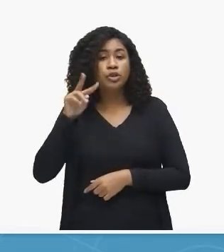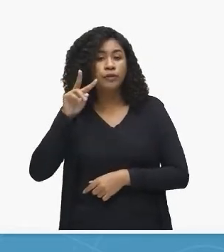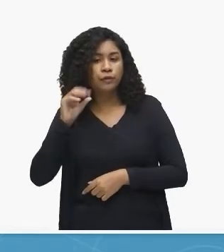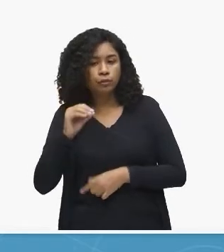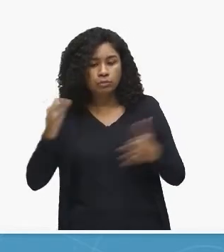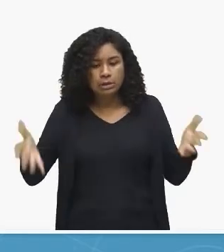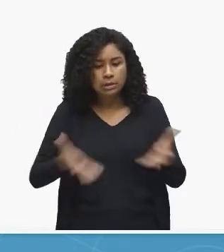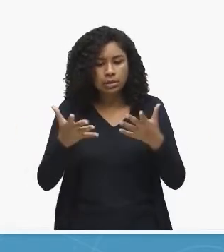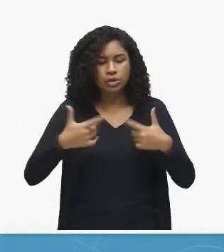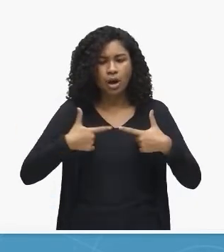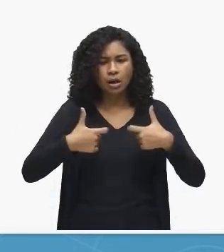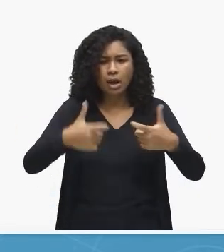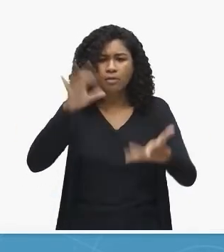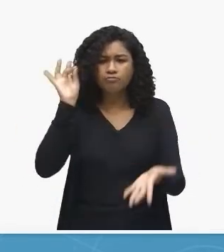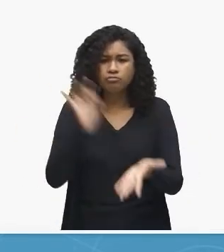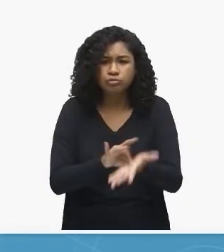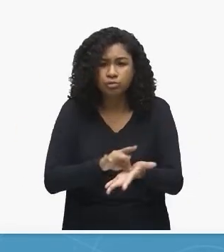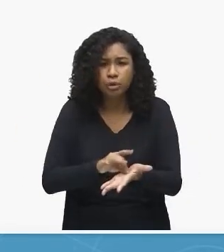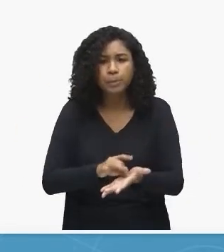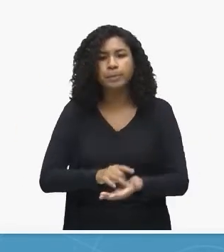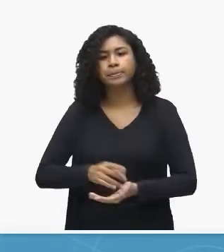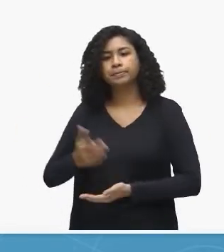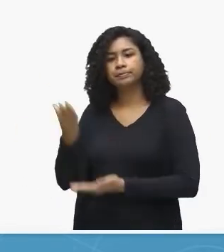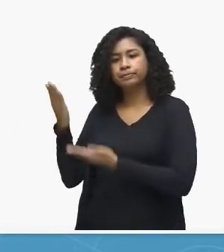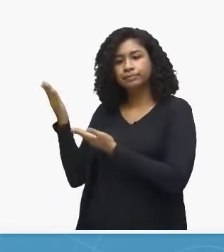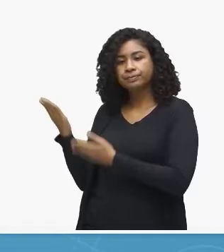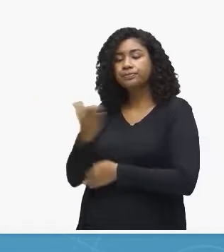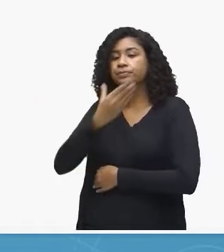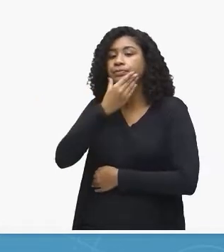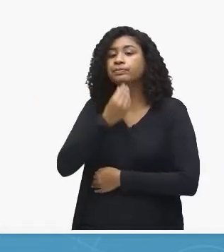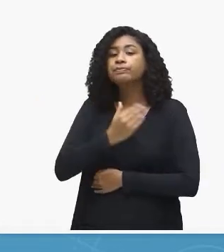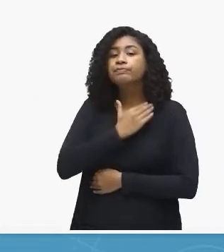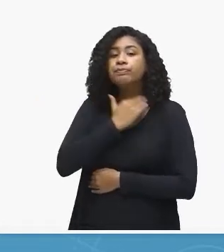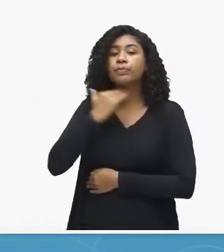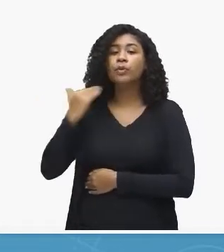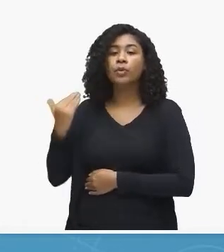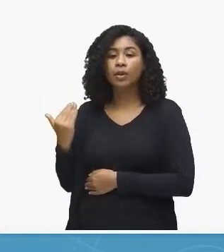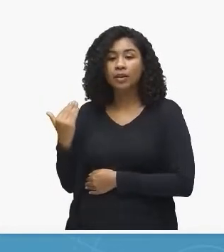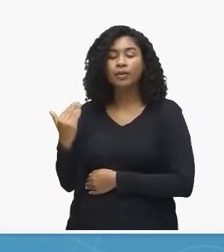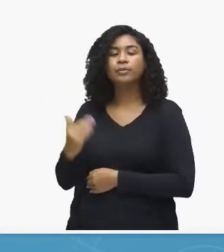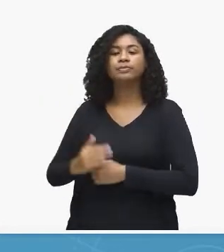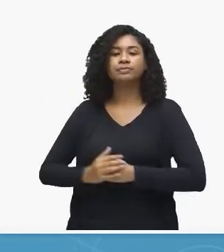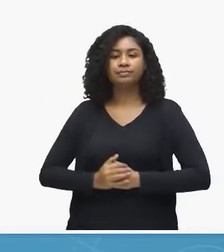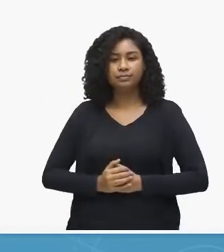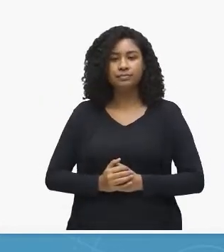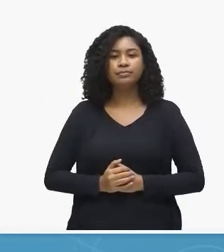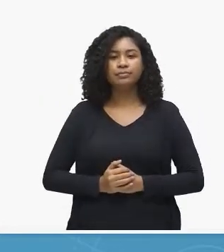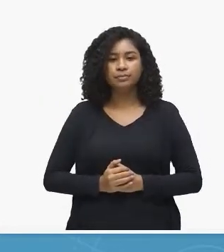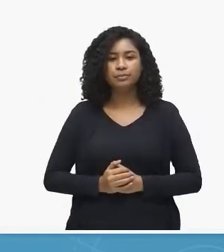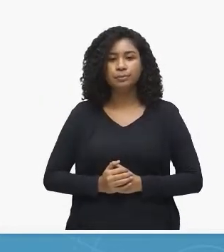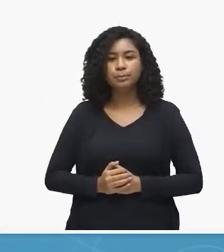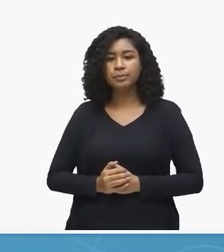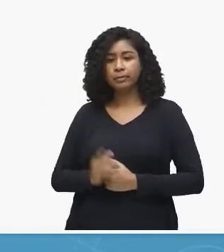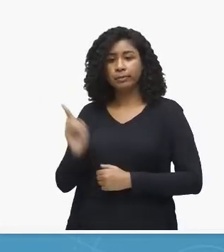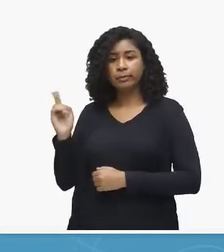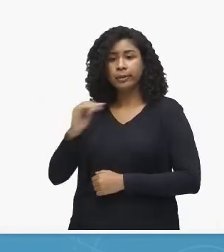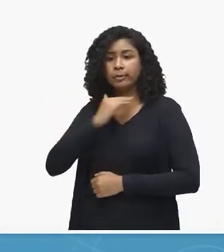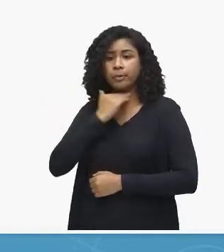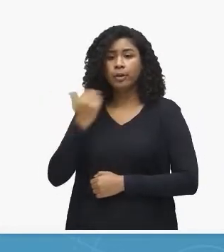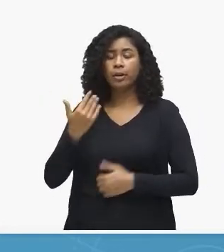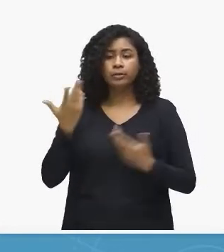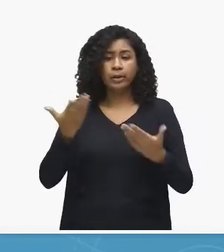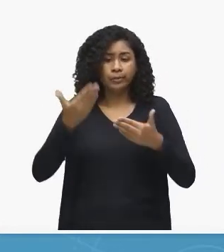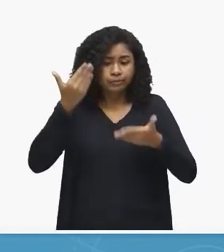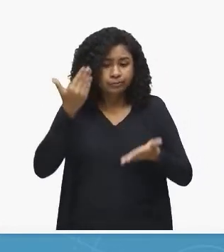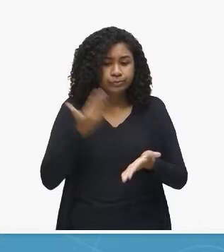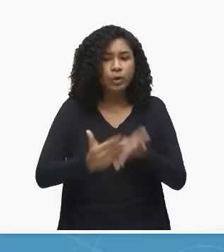Francisco Ferdinando, herdeiro do Império Austro-Húngaro. A partir desse momento não tem como. Esse é o